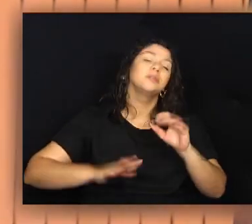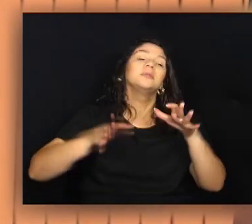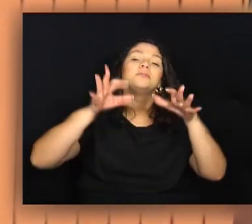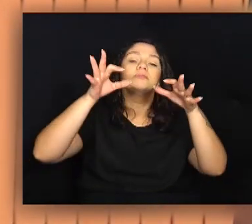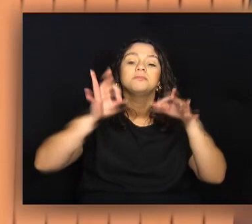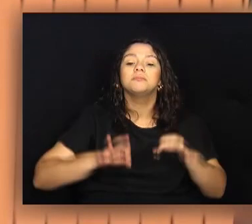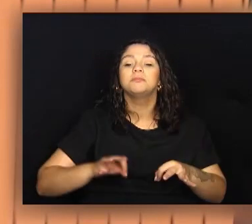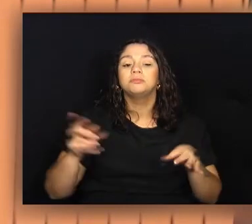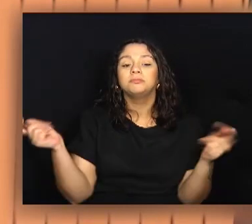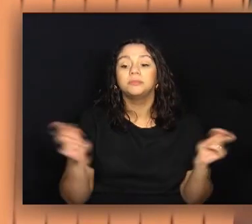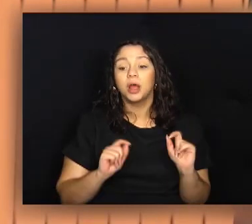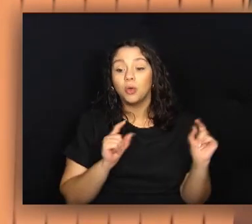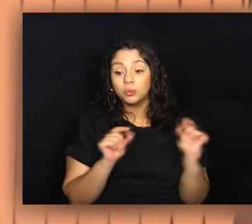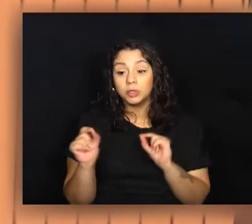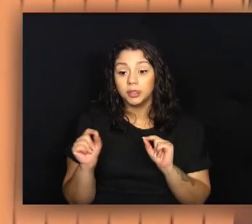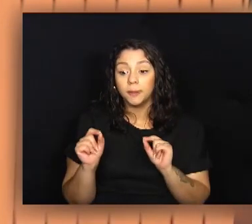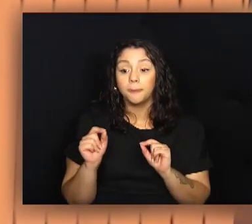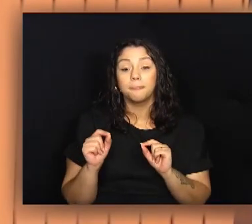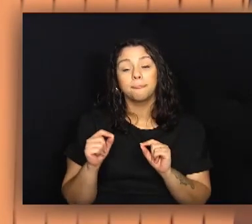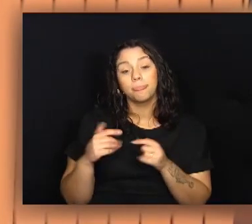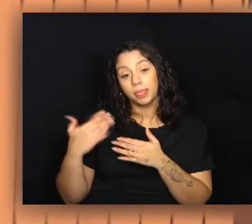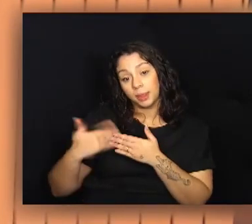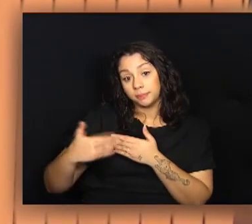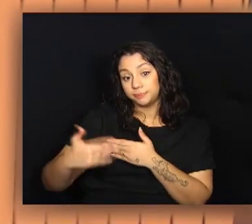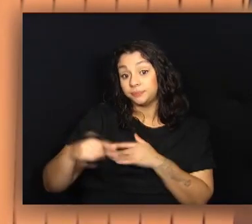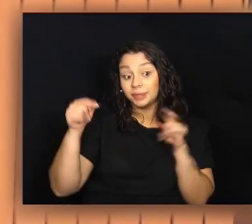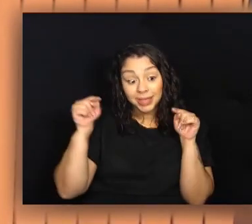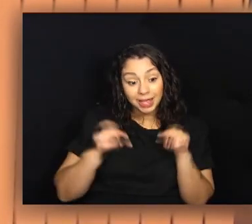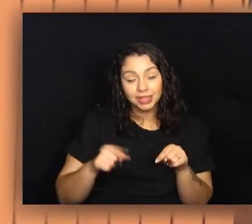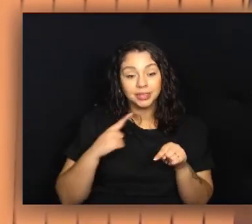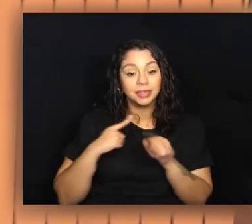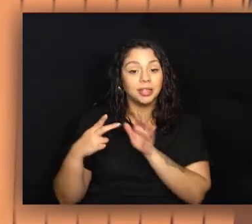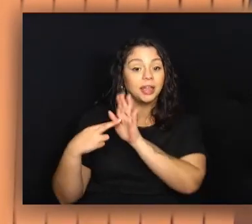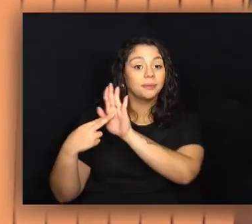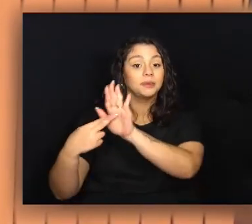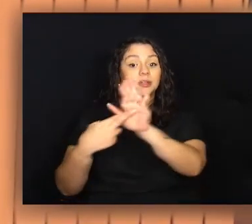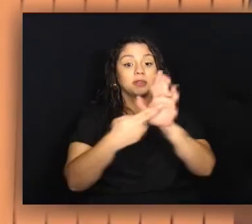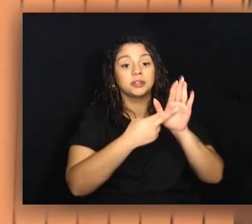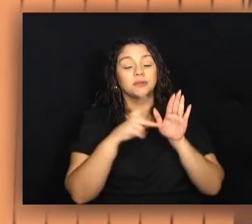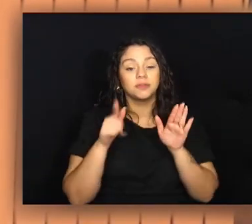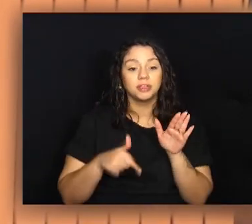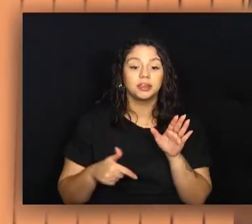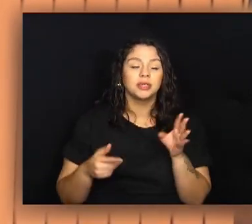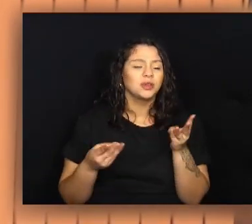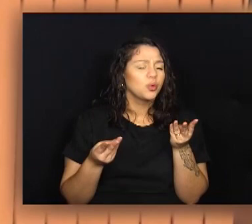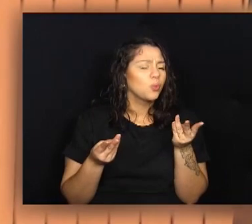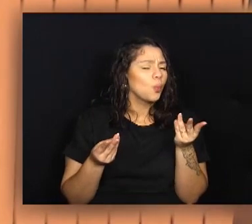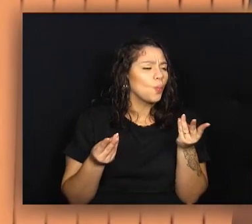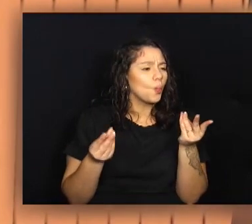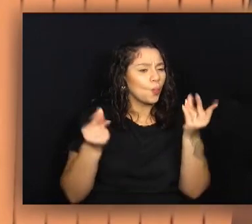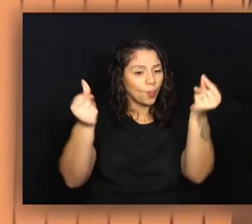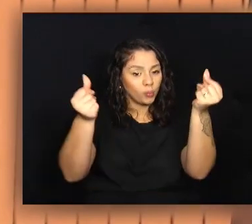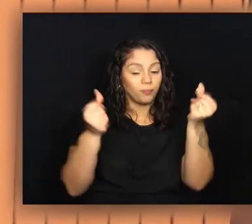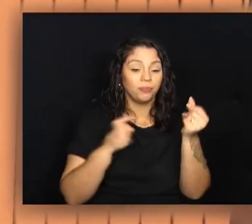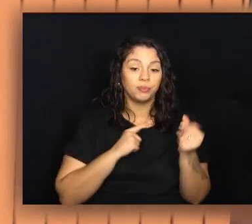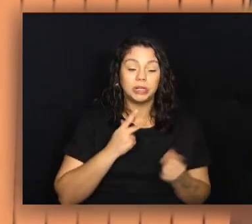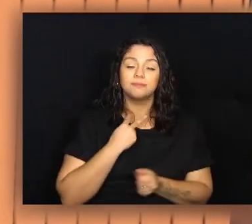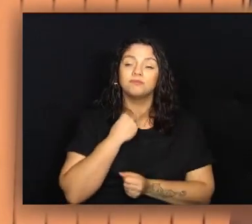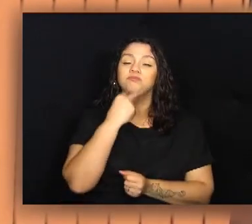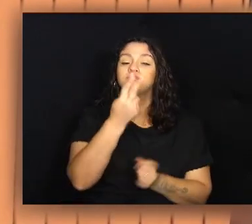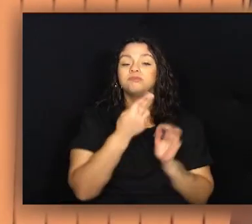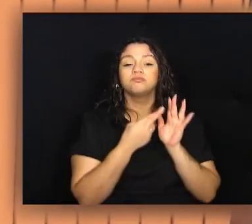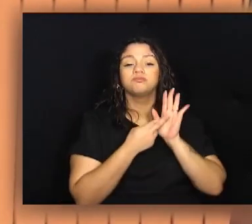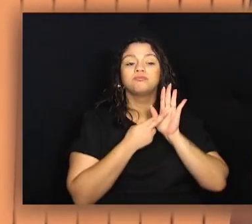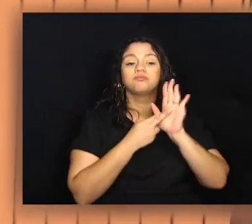tem possibilitado também que daqui saiam representações extremamente qualitativas para serem vozes